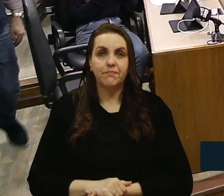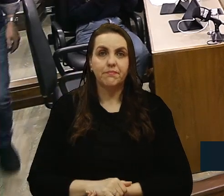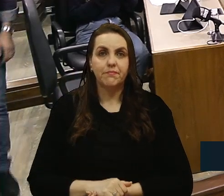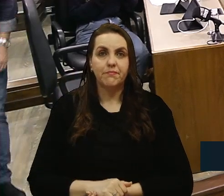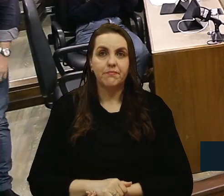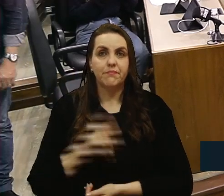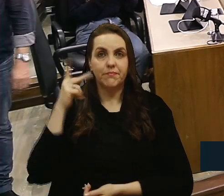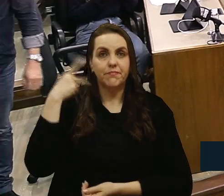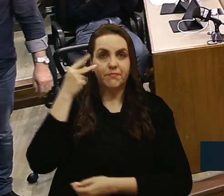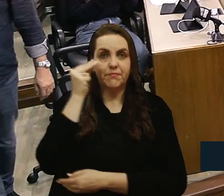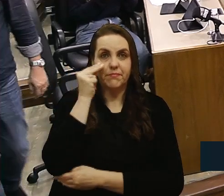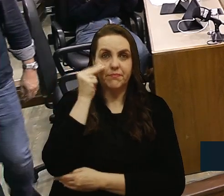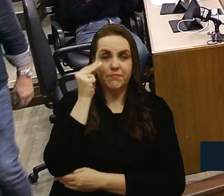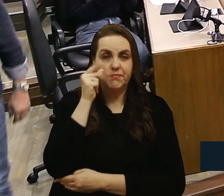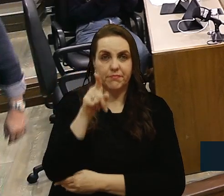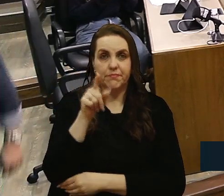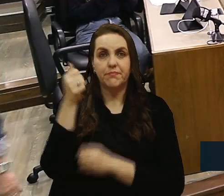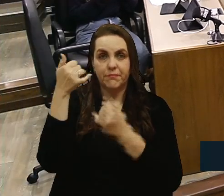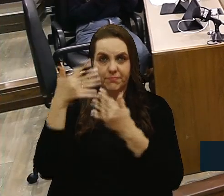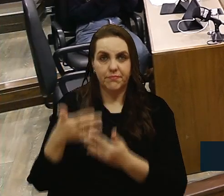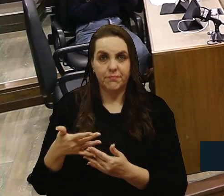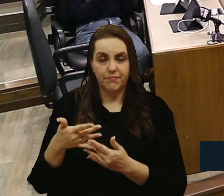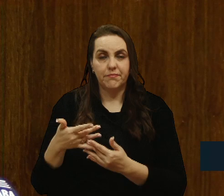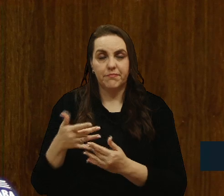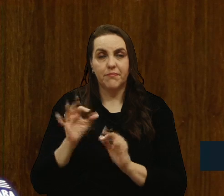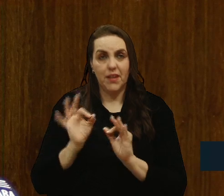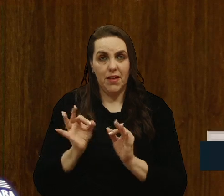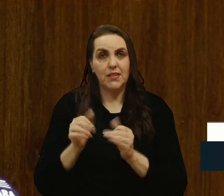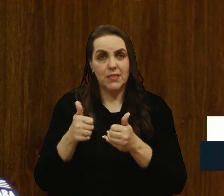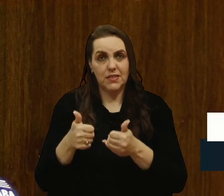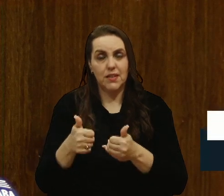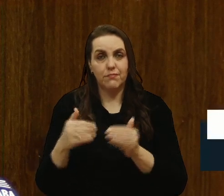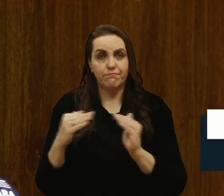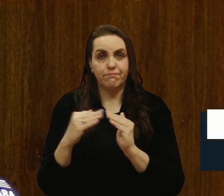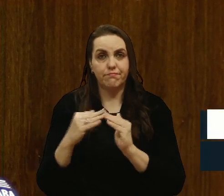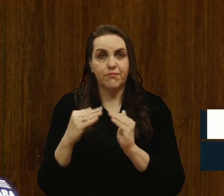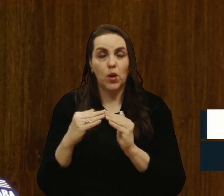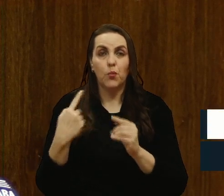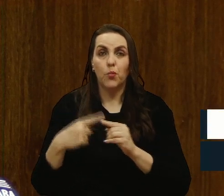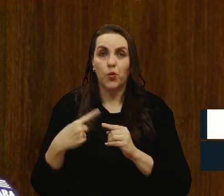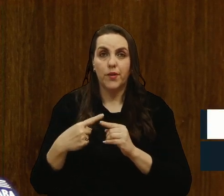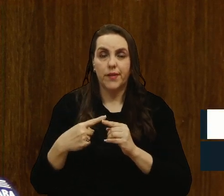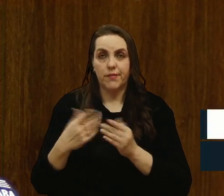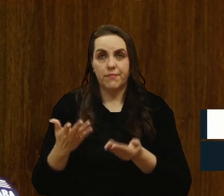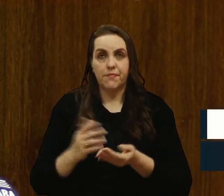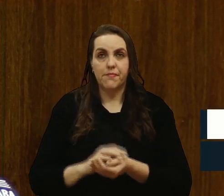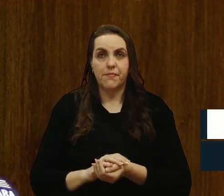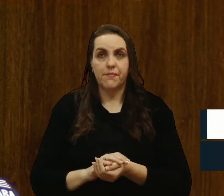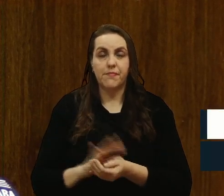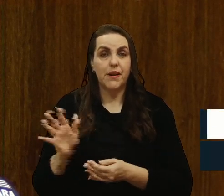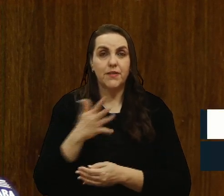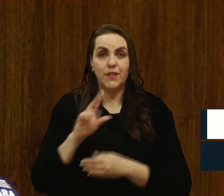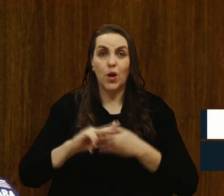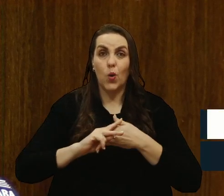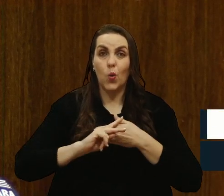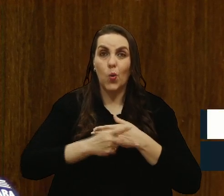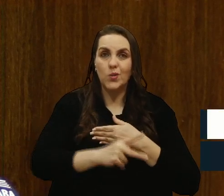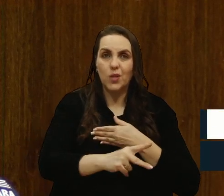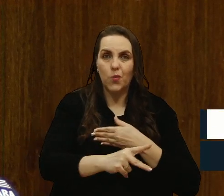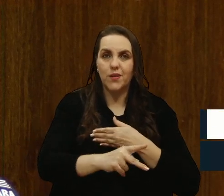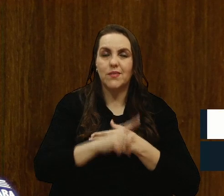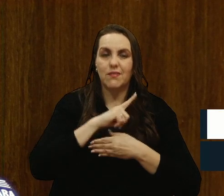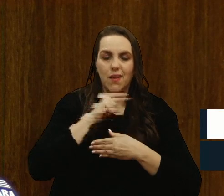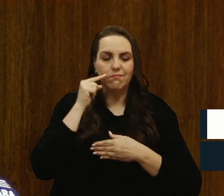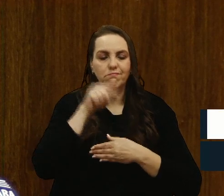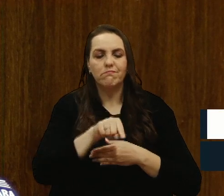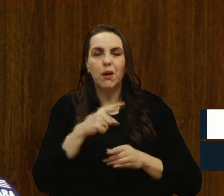Vereador Libardi, a sua fala ela é extremamente oportuna, porque às vezes a gente pega a consequência do problema, mas se